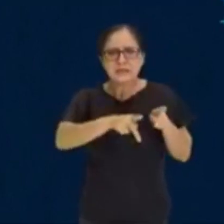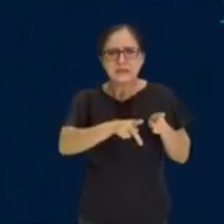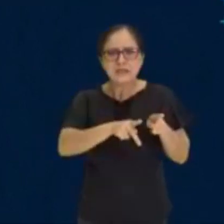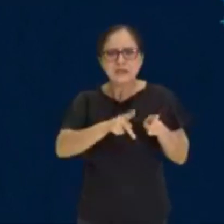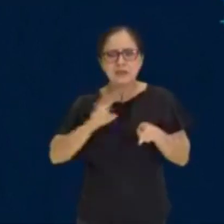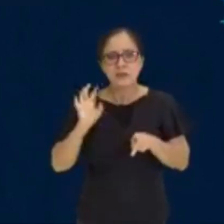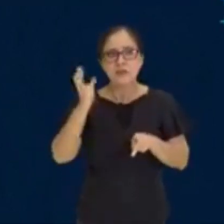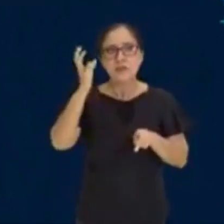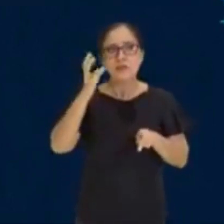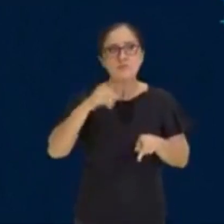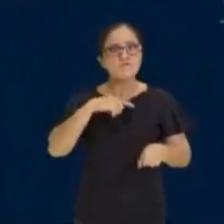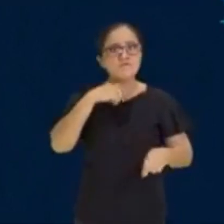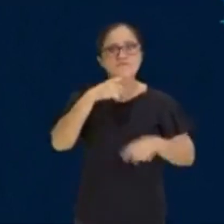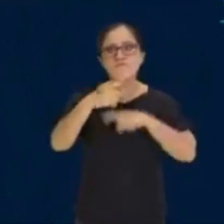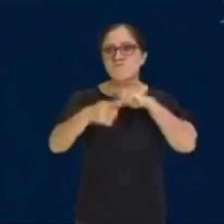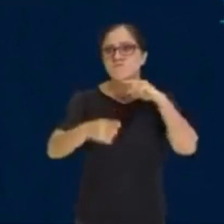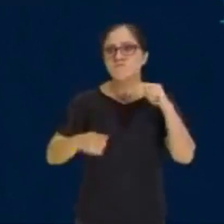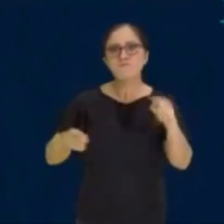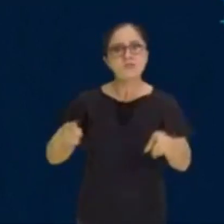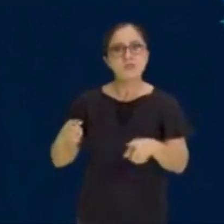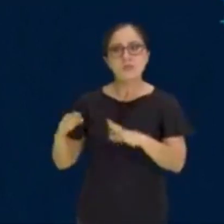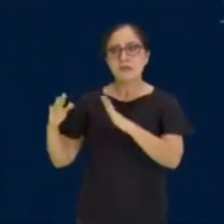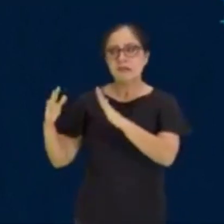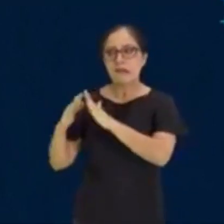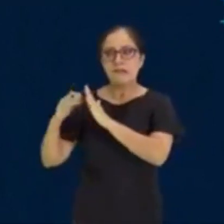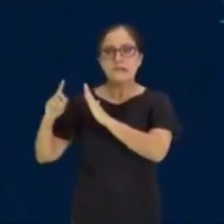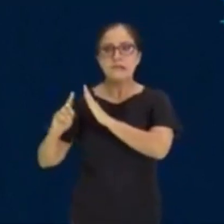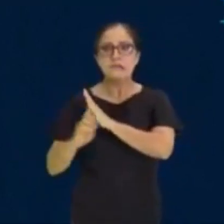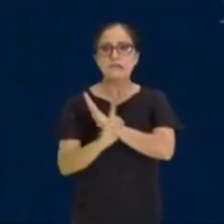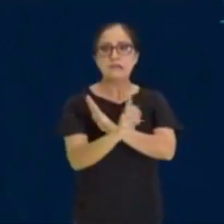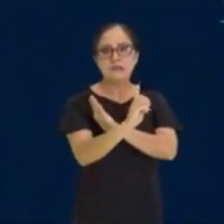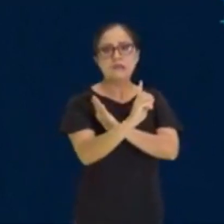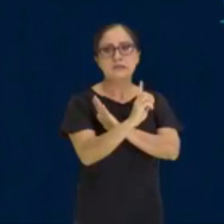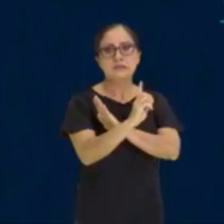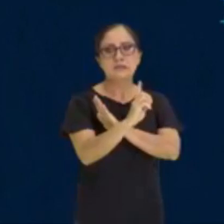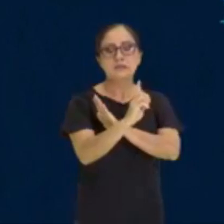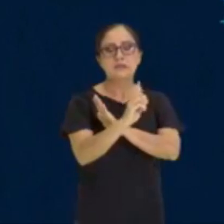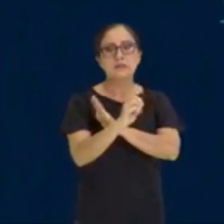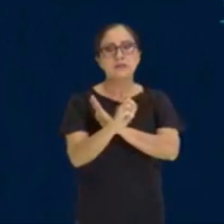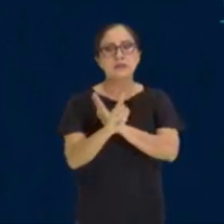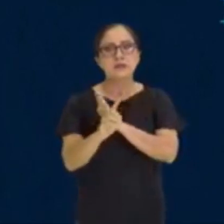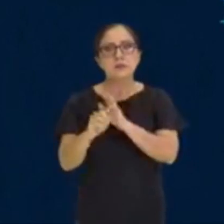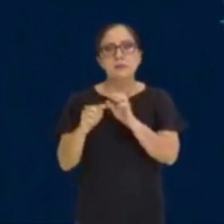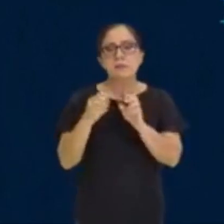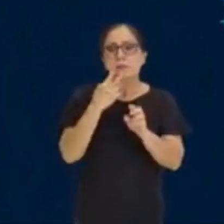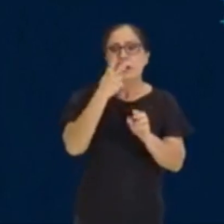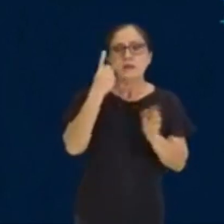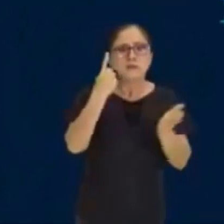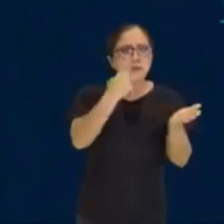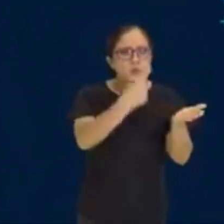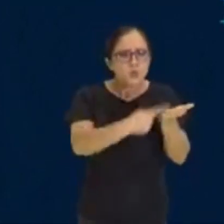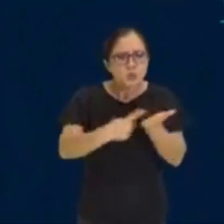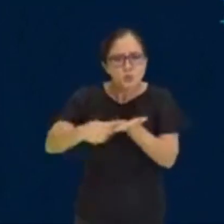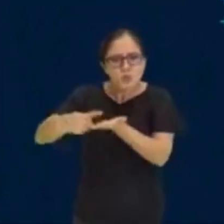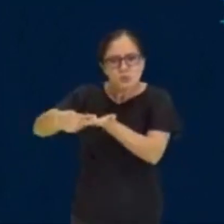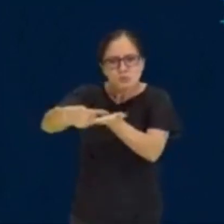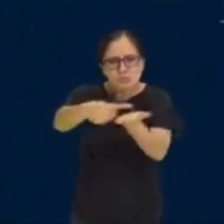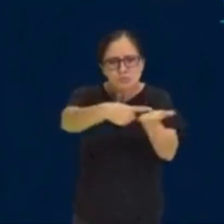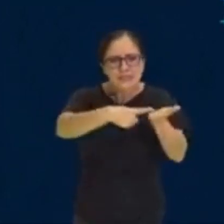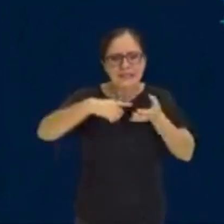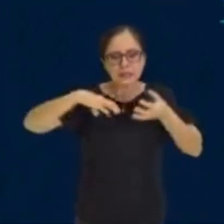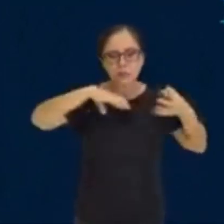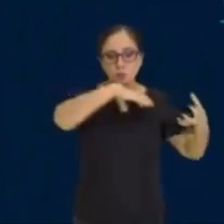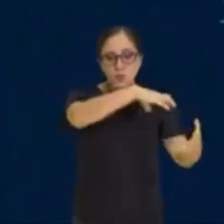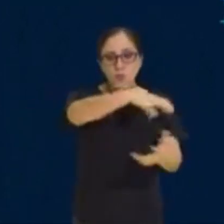casa. Ninguém. Como que se fosse combinado em todo o planeta. Naquele